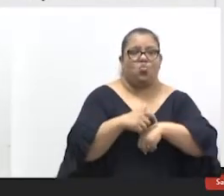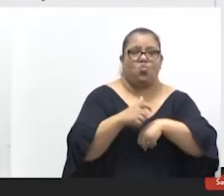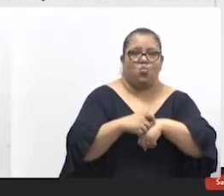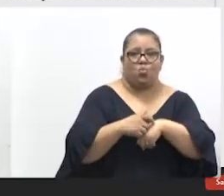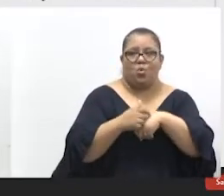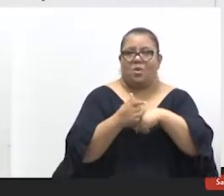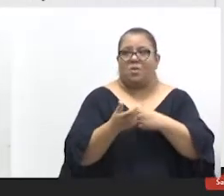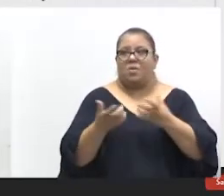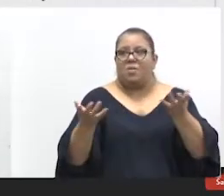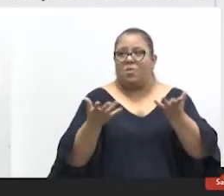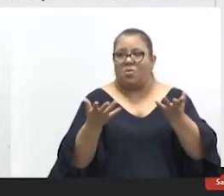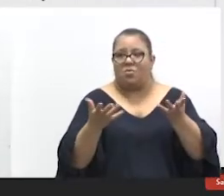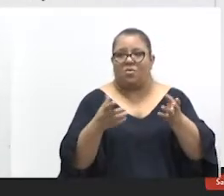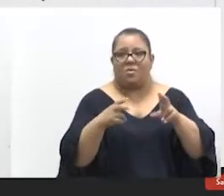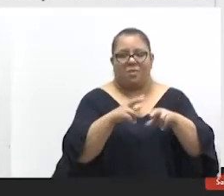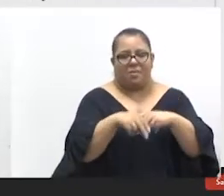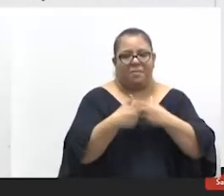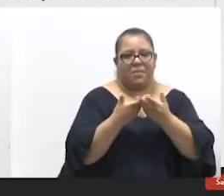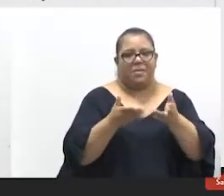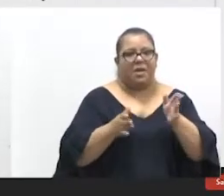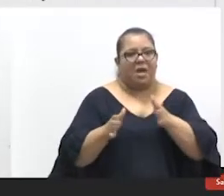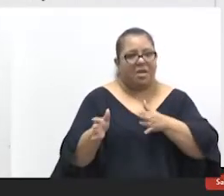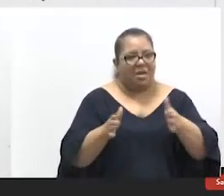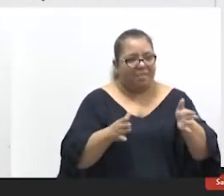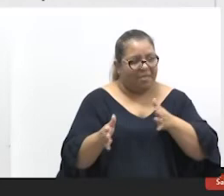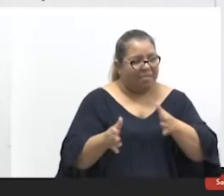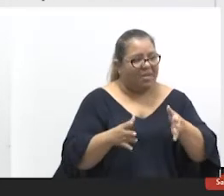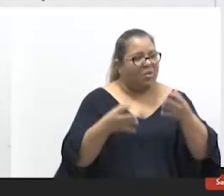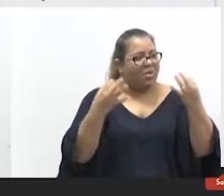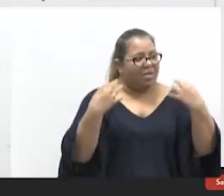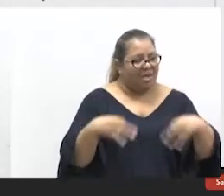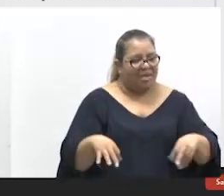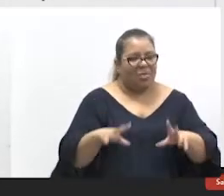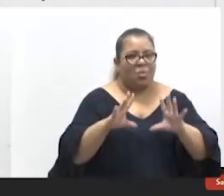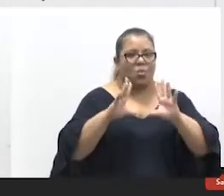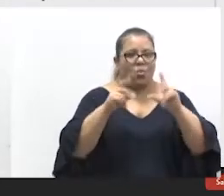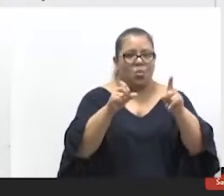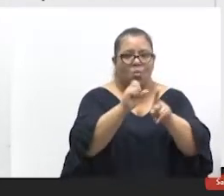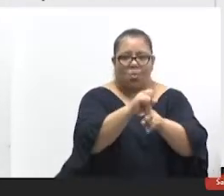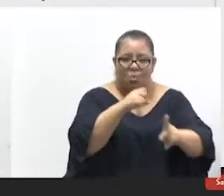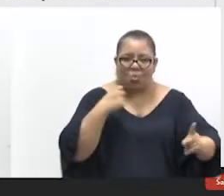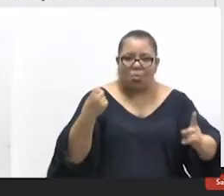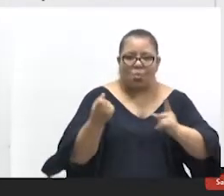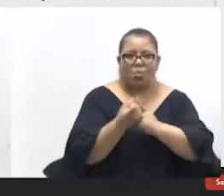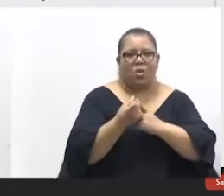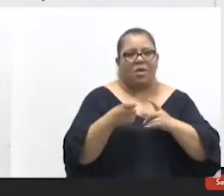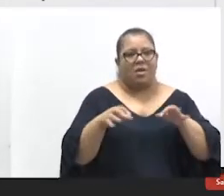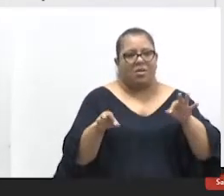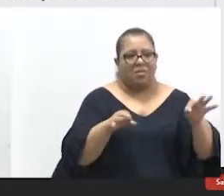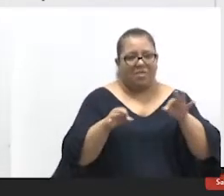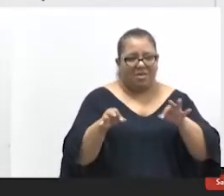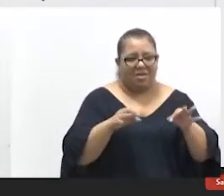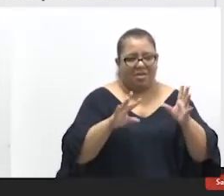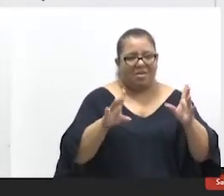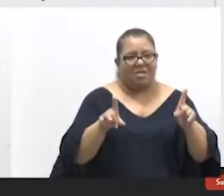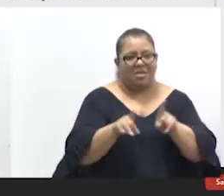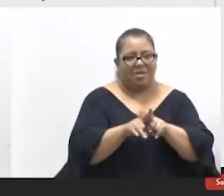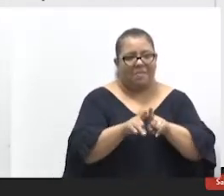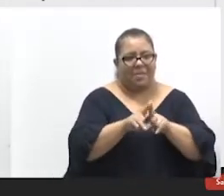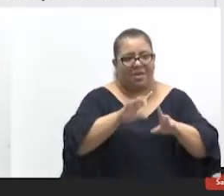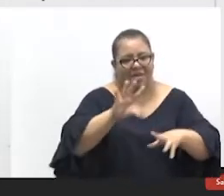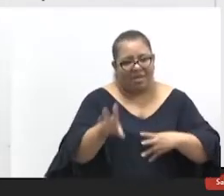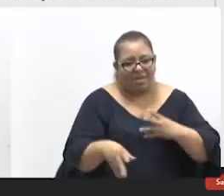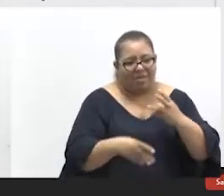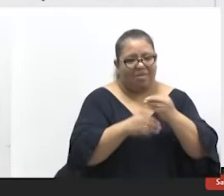mas saindo com encaminhamentos adequados e que toda a sociedade se organize no sentido de implementar a linha de cuidado do